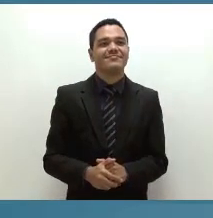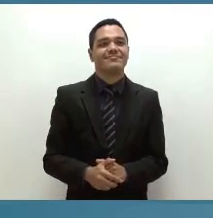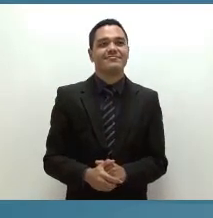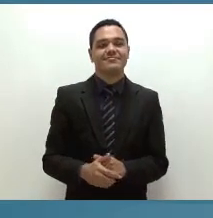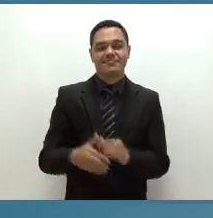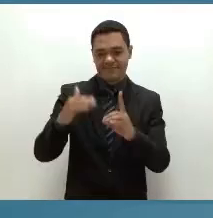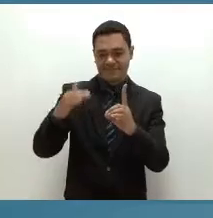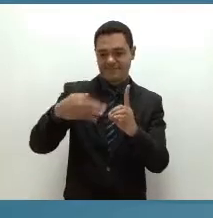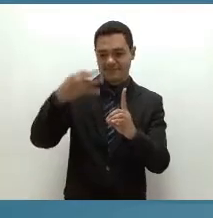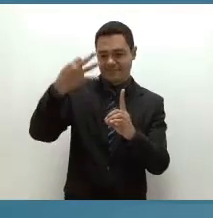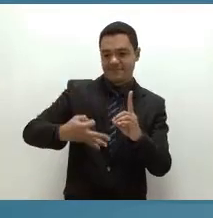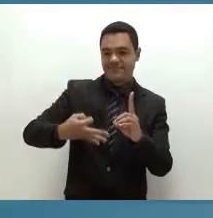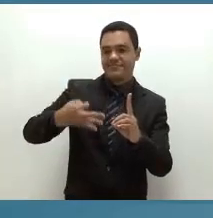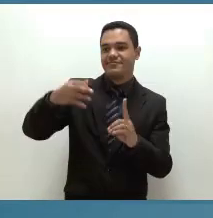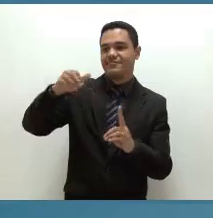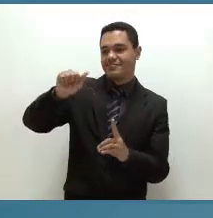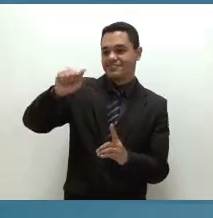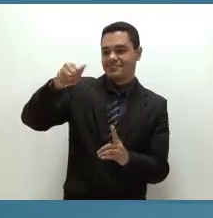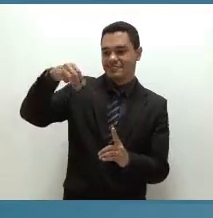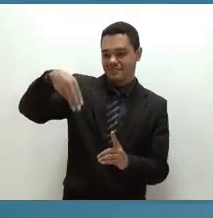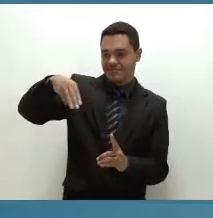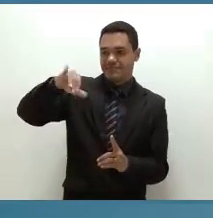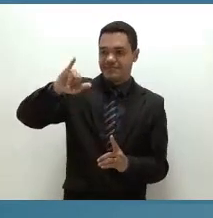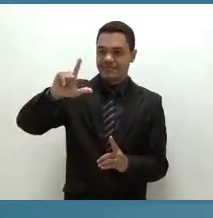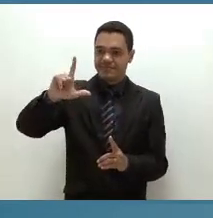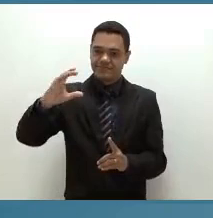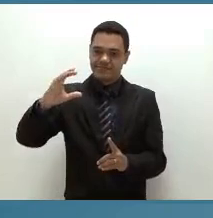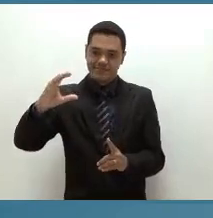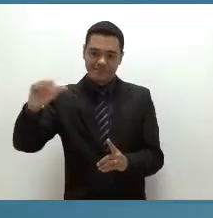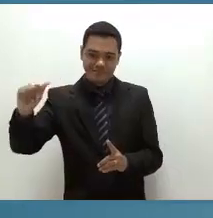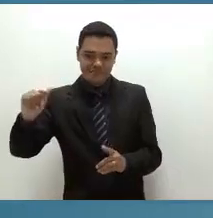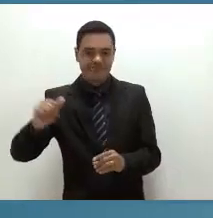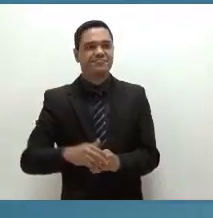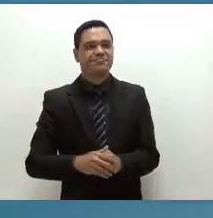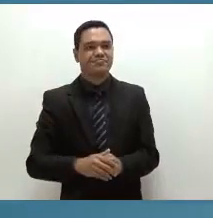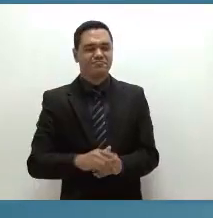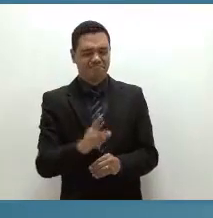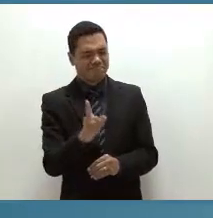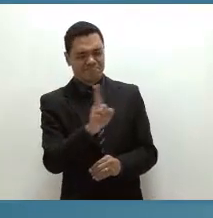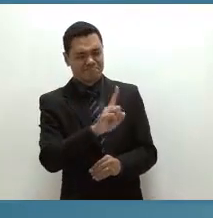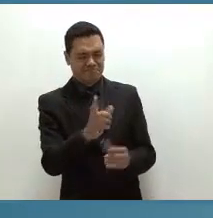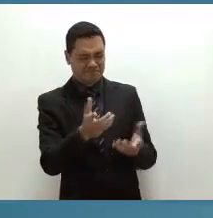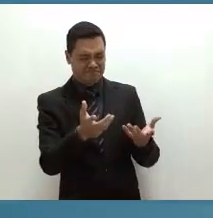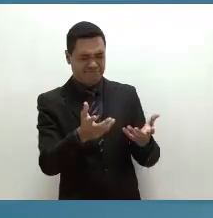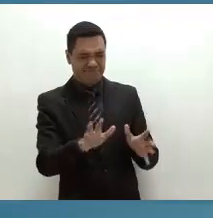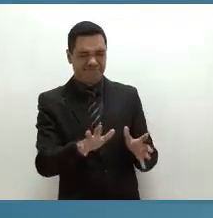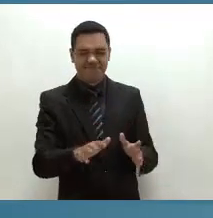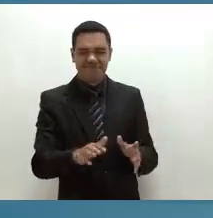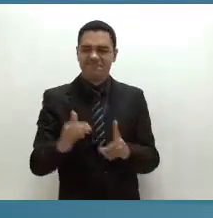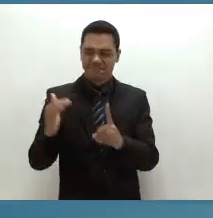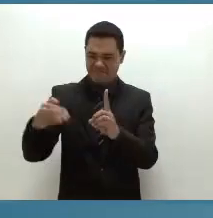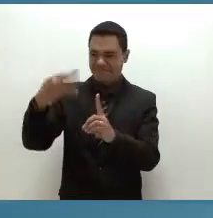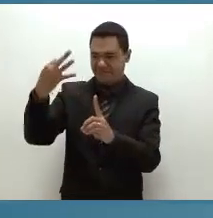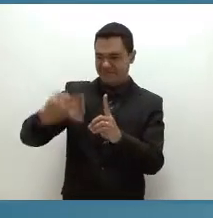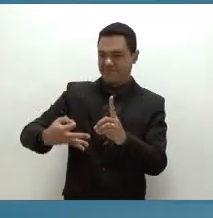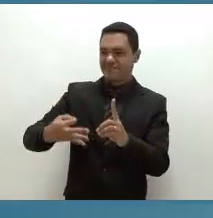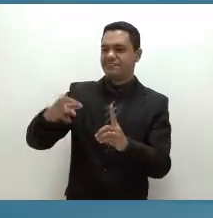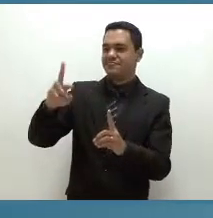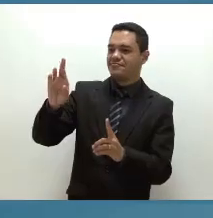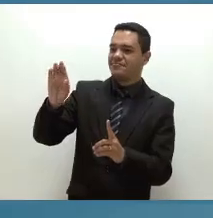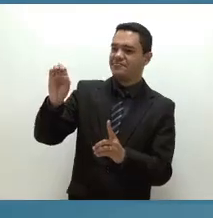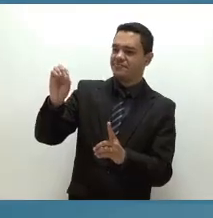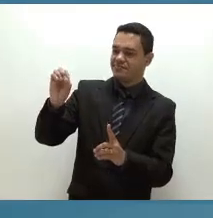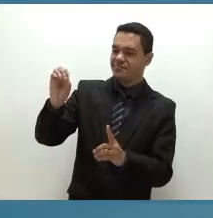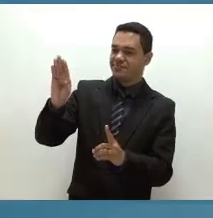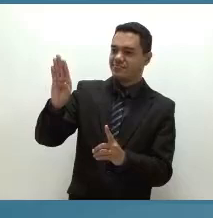Desembargador Amilcar Roberto Bezerra Guimarães. Não, excelência. Desembargador Roberto Moura tem